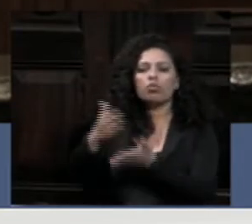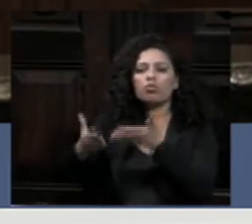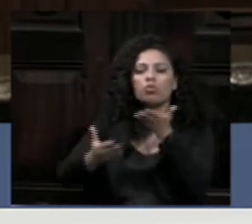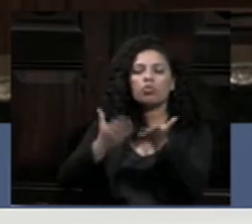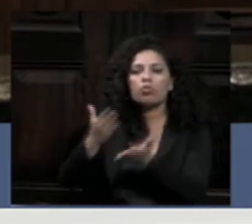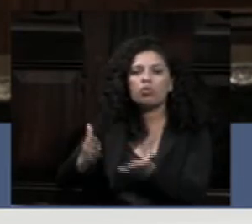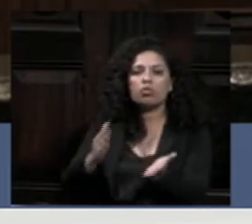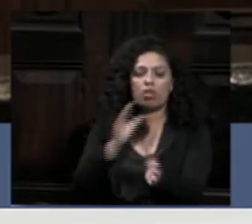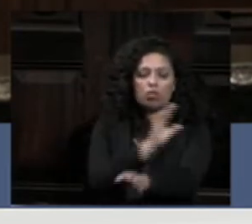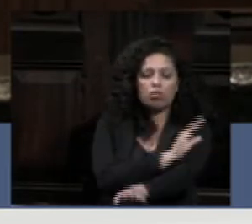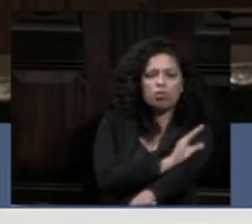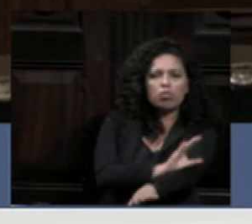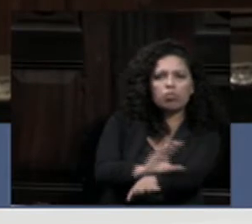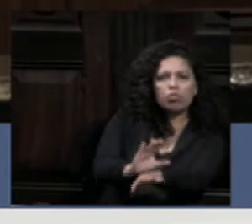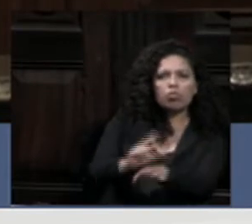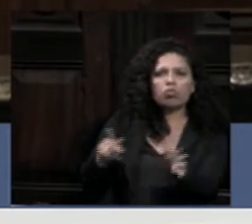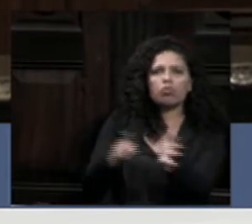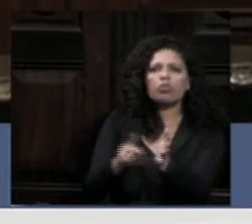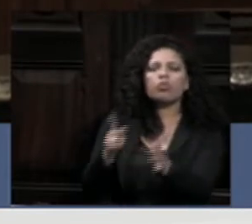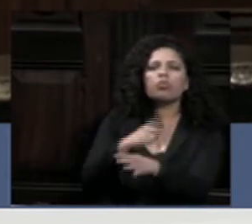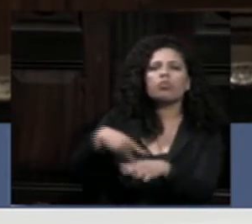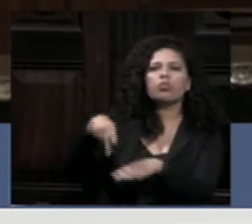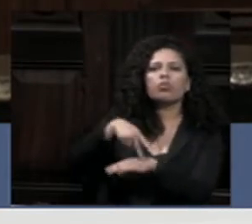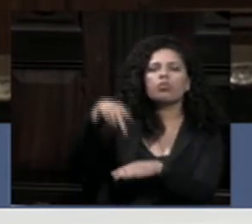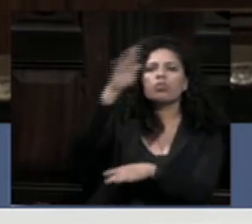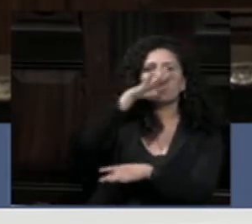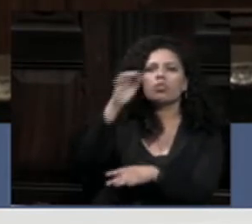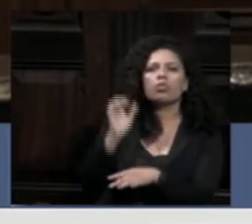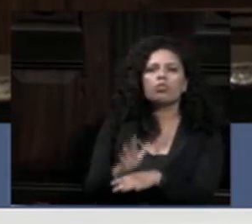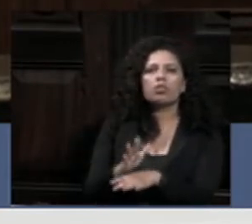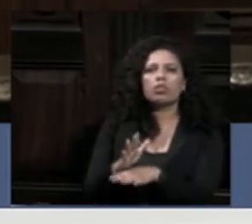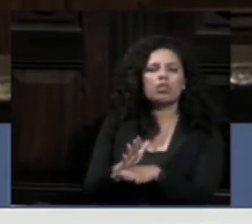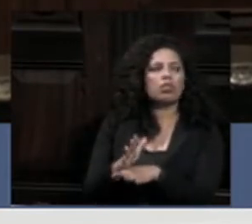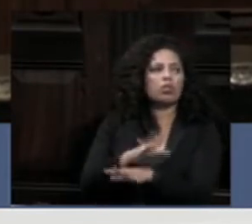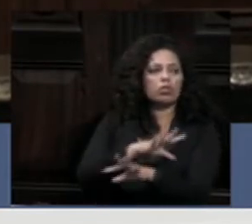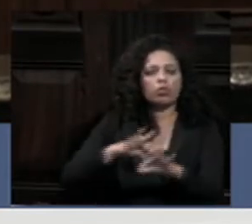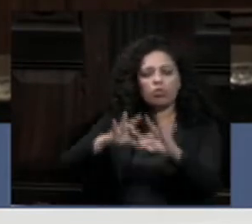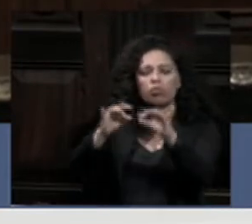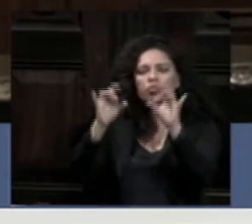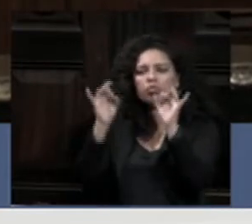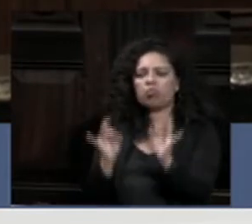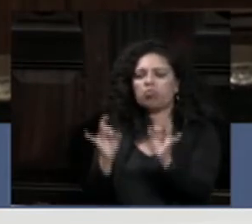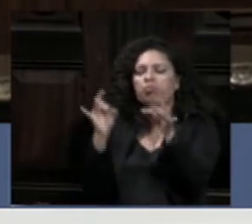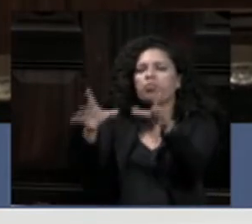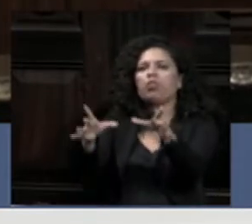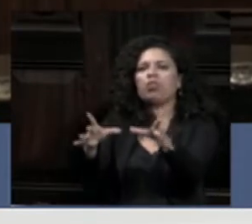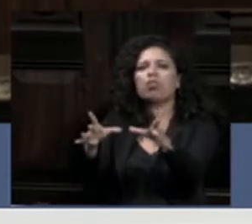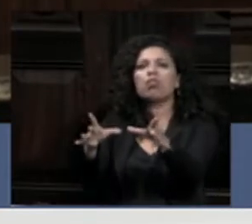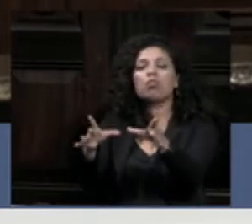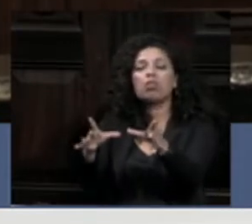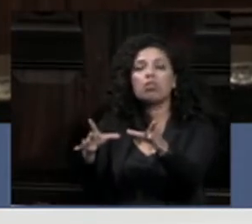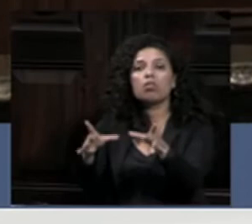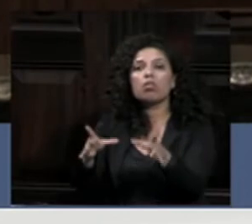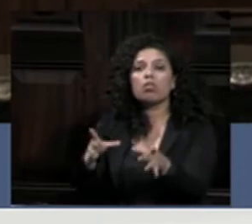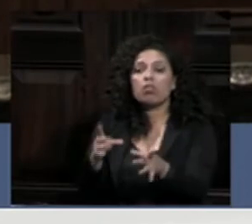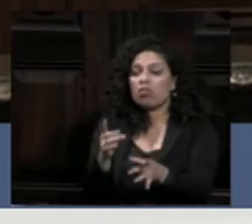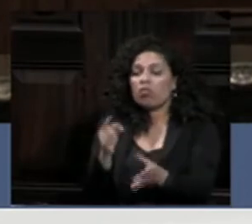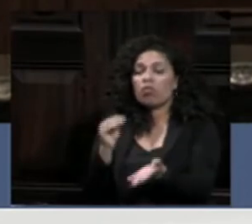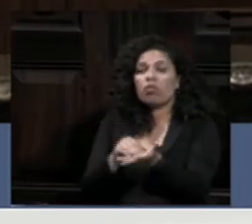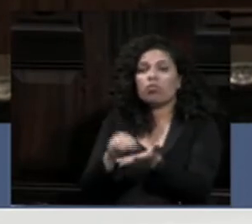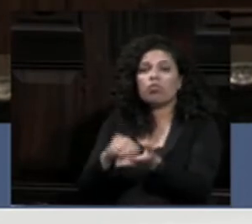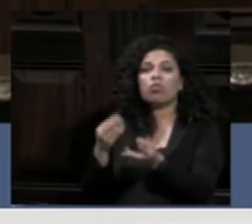da cultura brasileira, simplesmente deixou de mandar os recursos necessários,